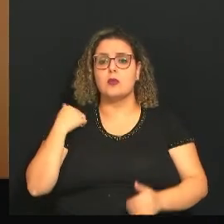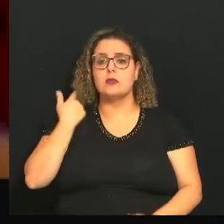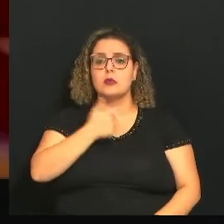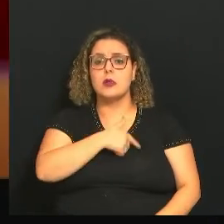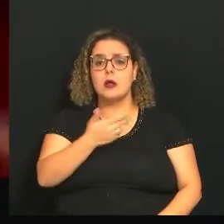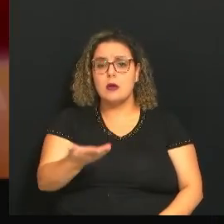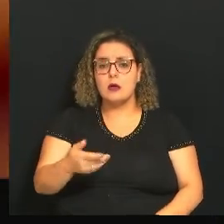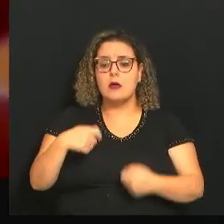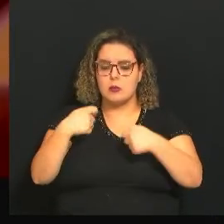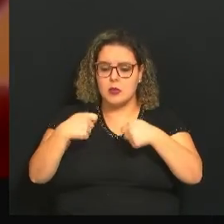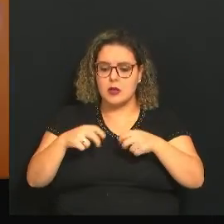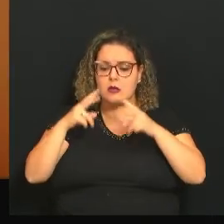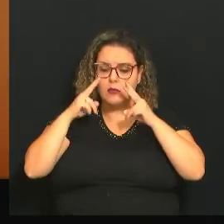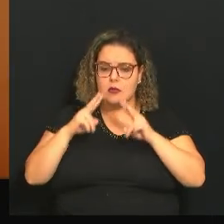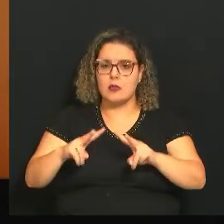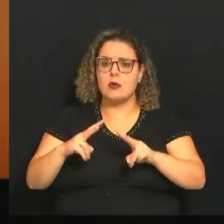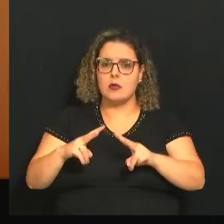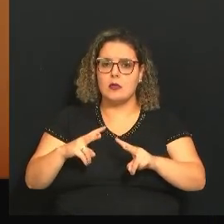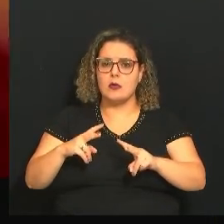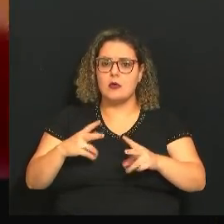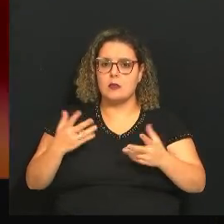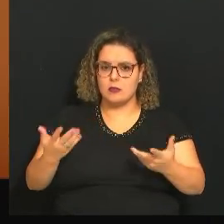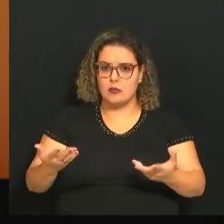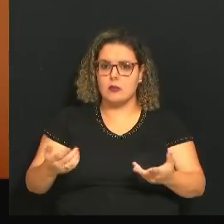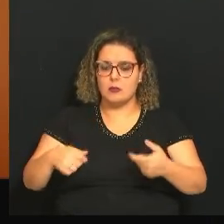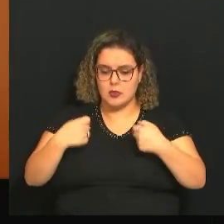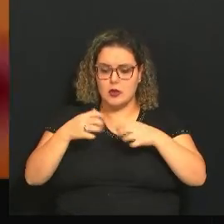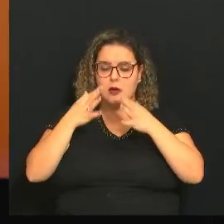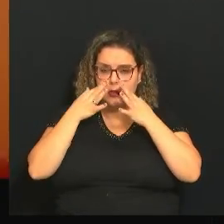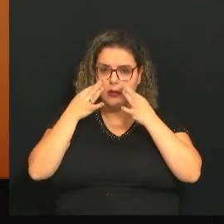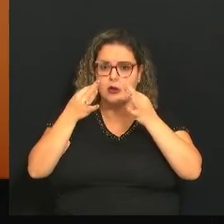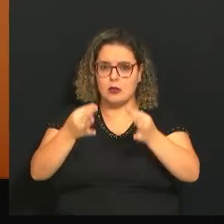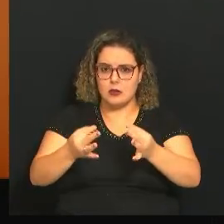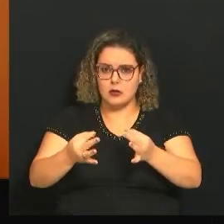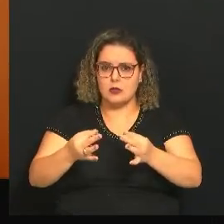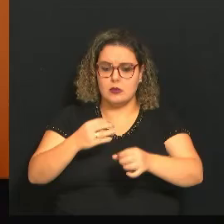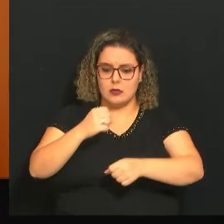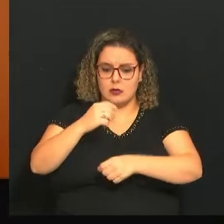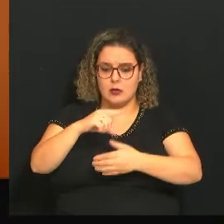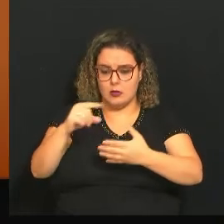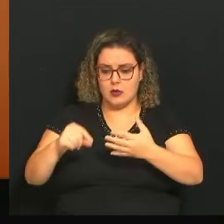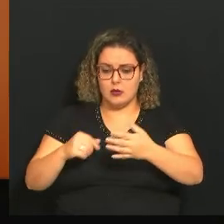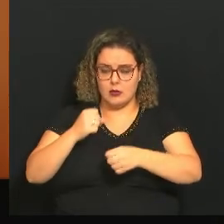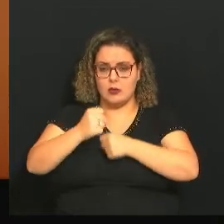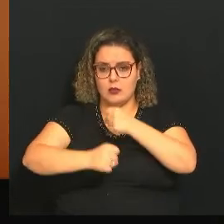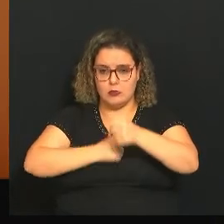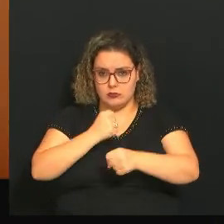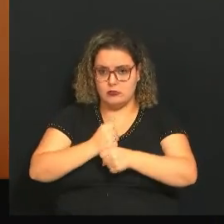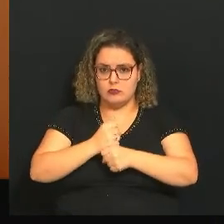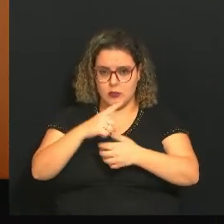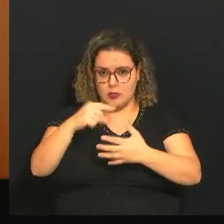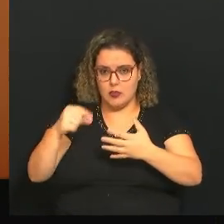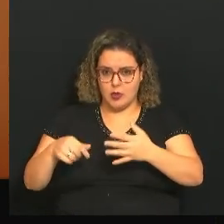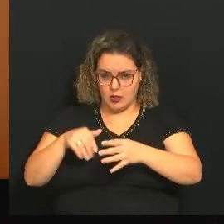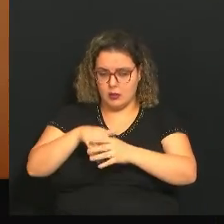que olhar, e servidor público tem que ficar atento, porque esse ano é um ano eleitoral e é fundamental a gente